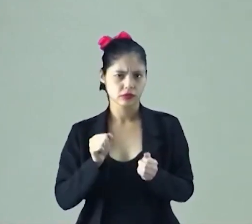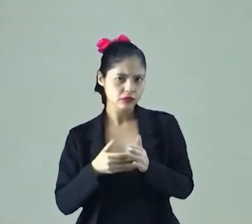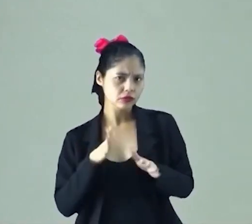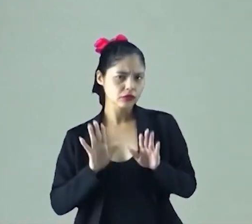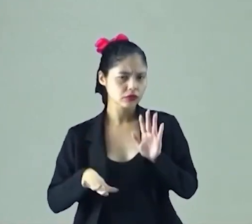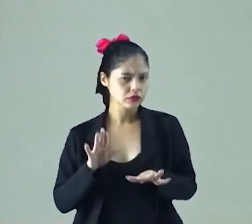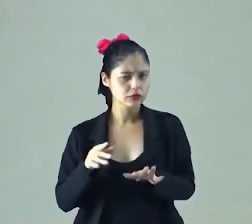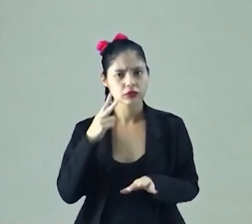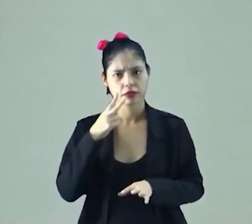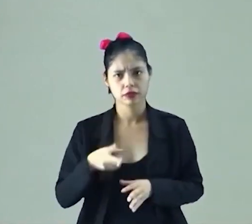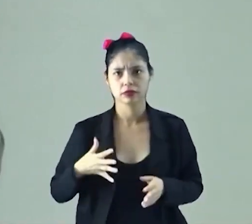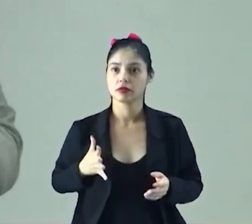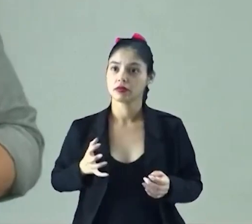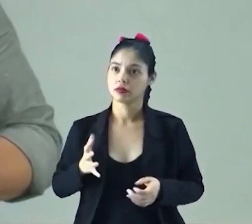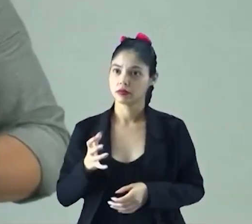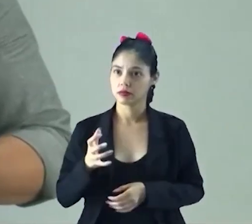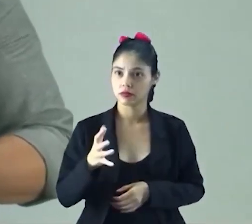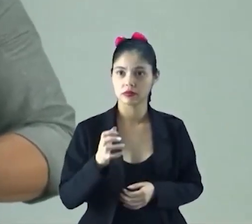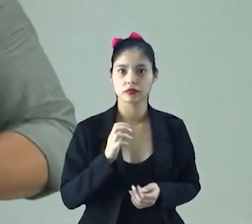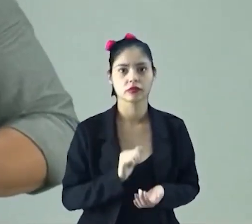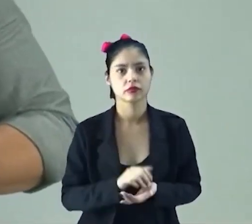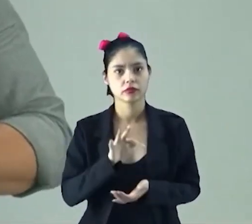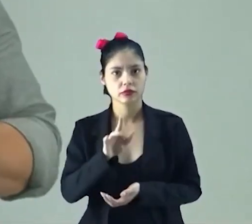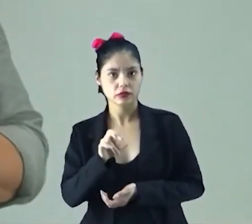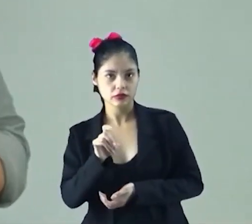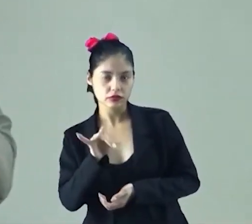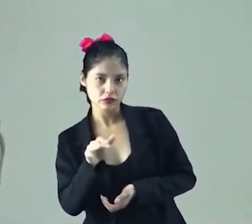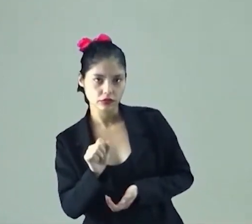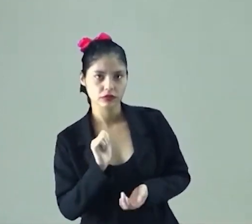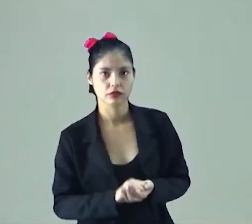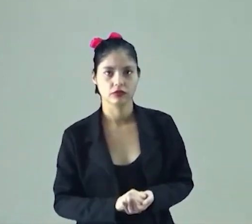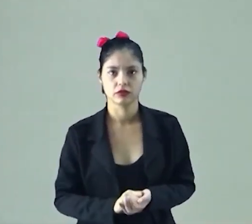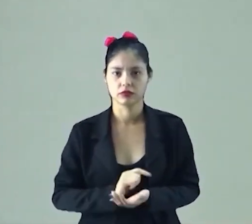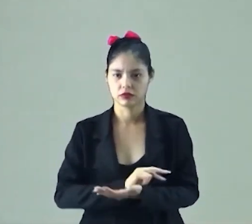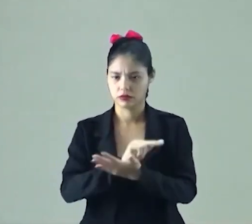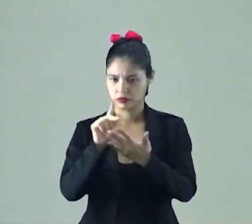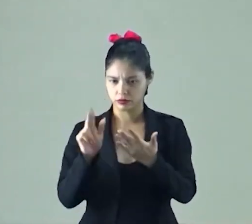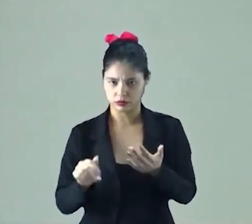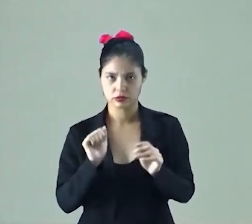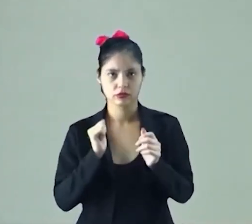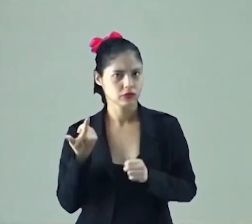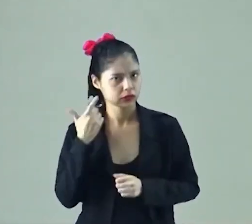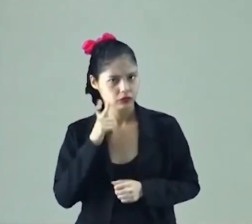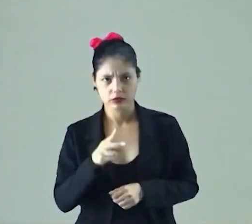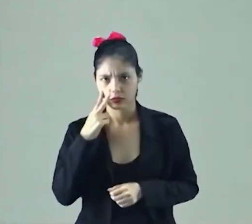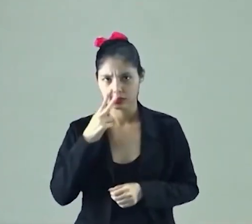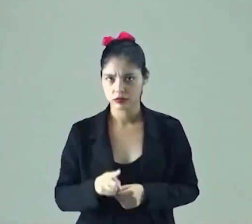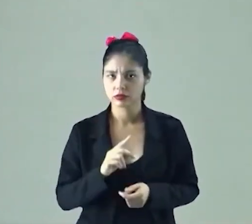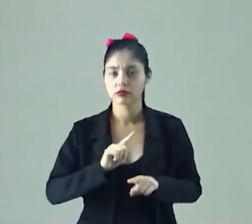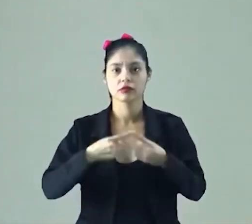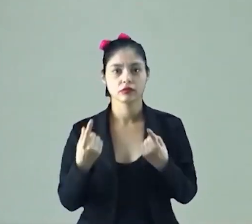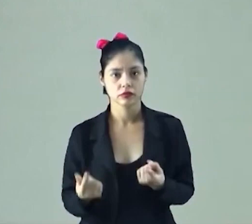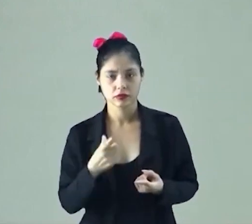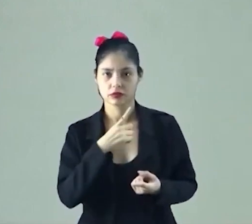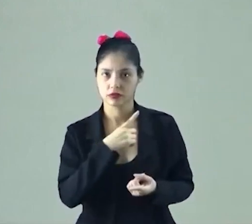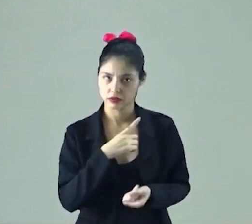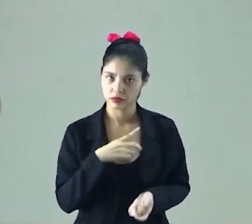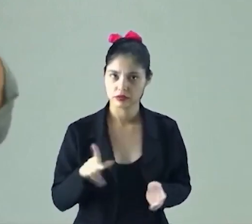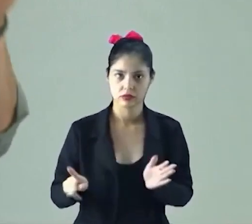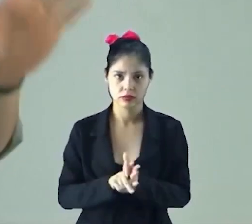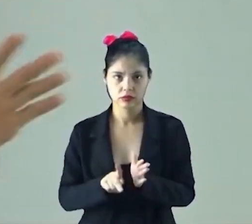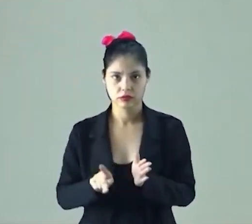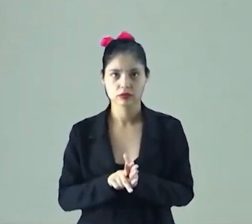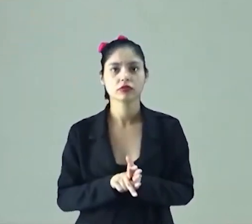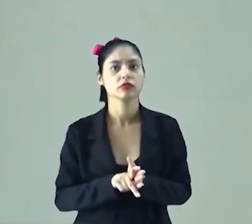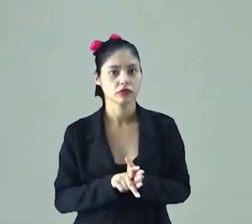vê. Bactérias, fungos, protozoários, enfim, existem muitos organismos que a gente nem vê, mas eles estão